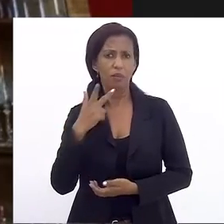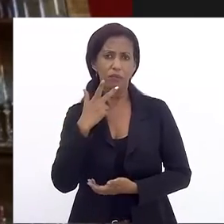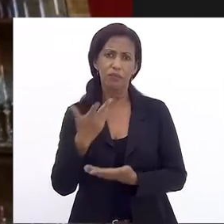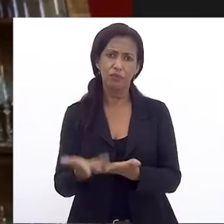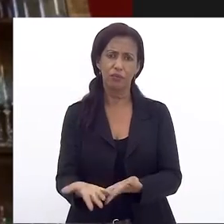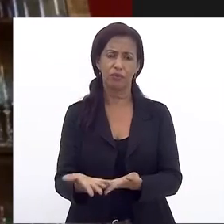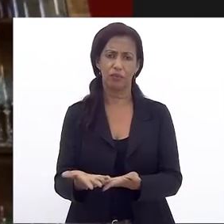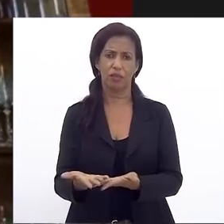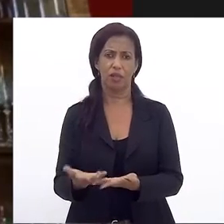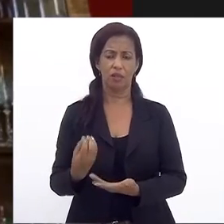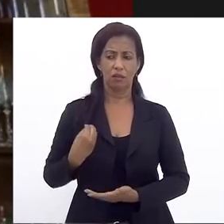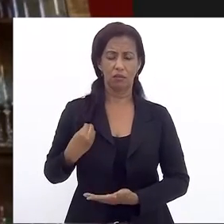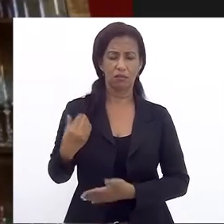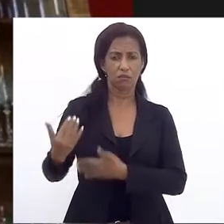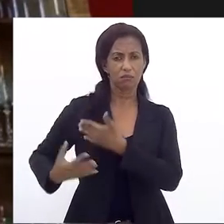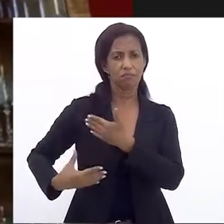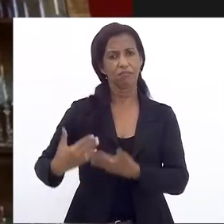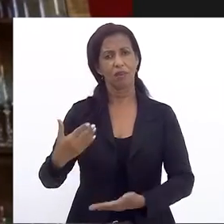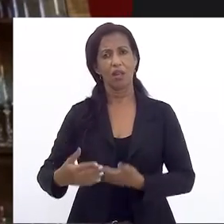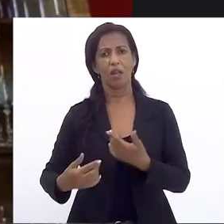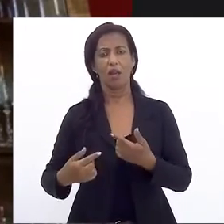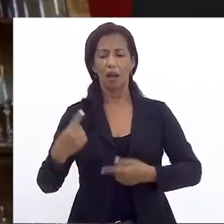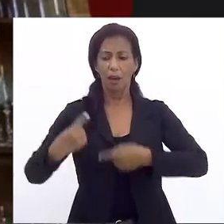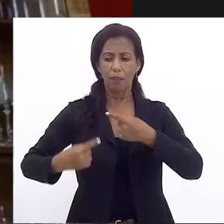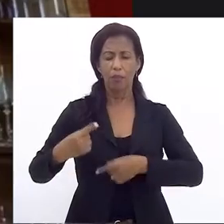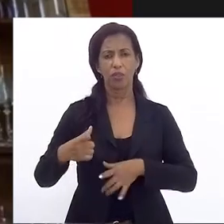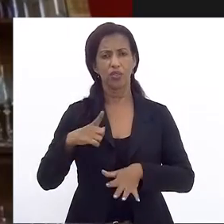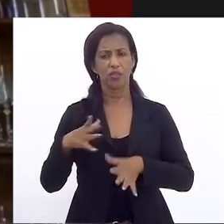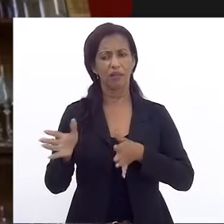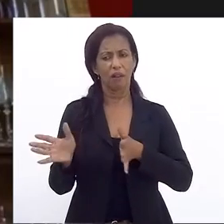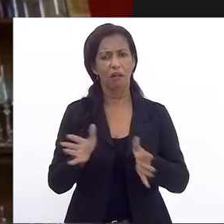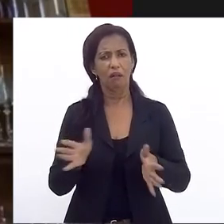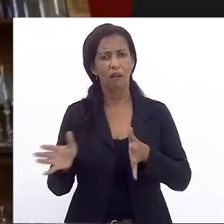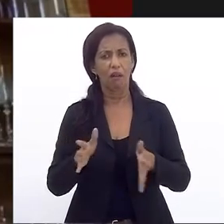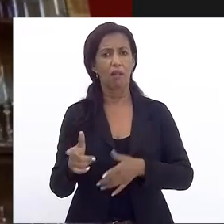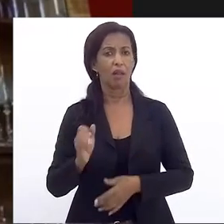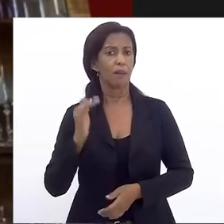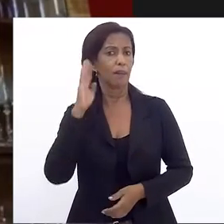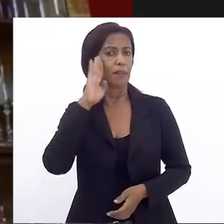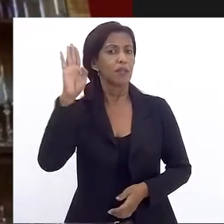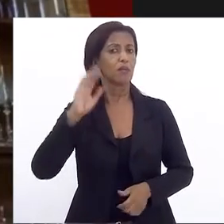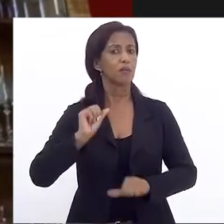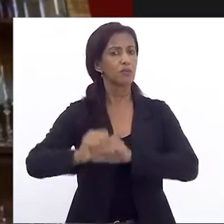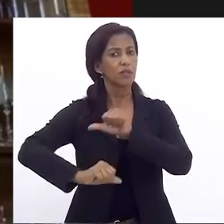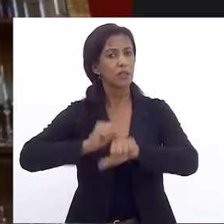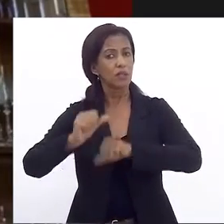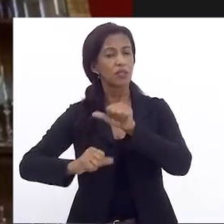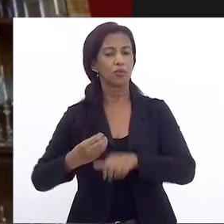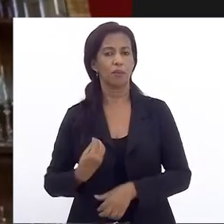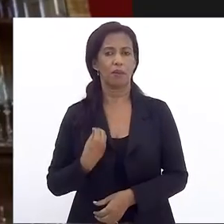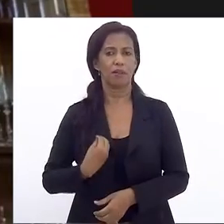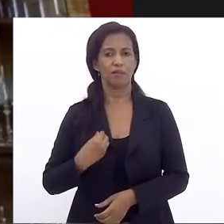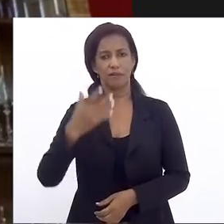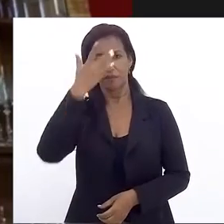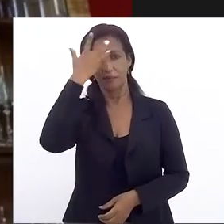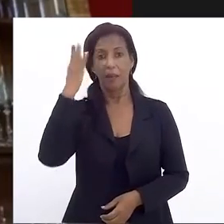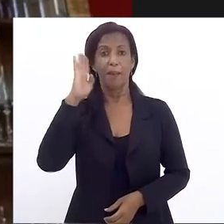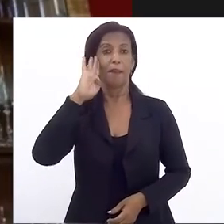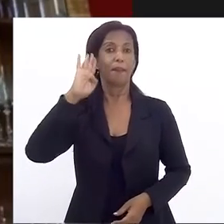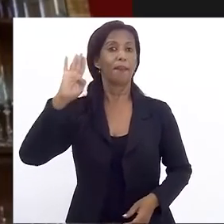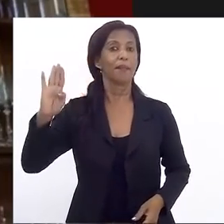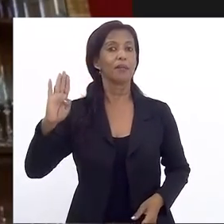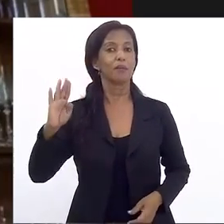né? O nosso legado, né? A política tem vários viés, principalmente de você transformar a vida das pessoas,